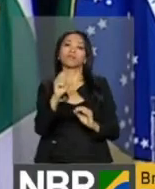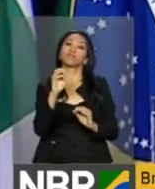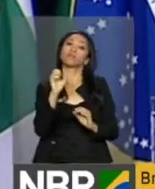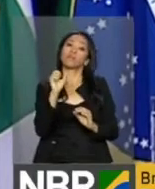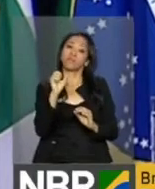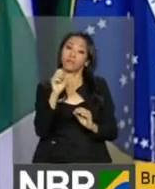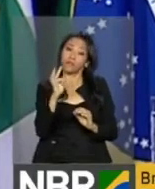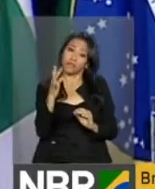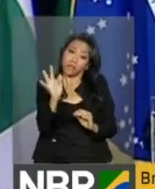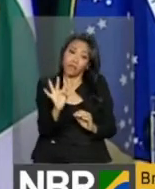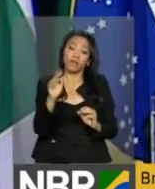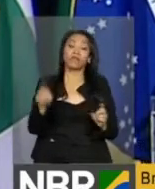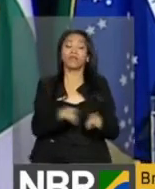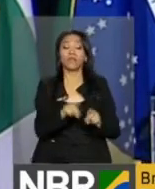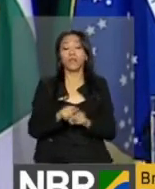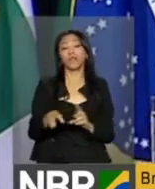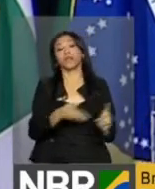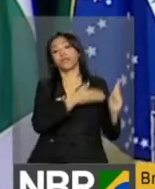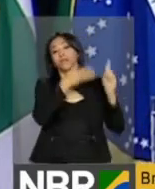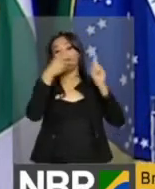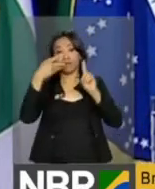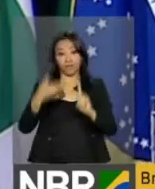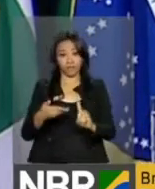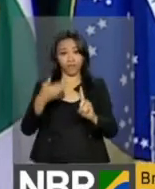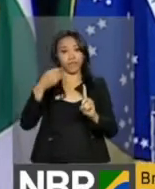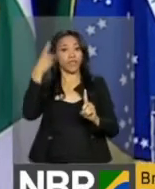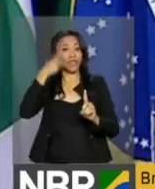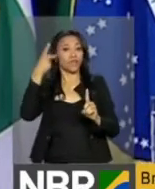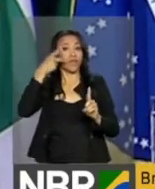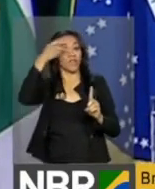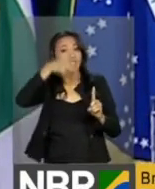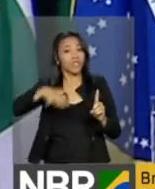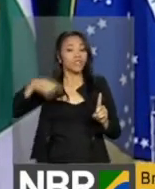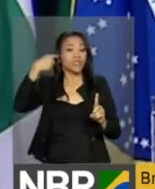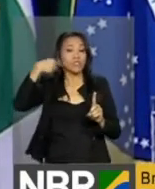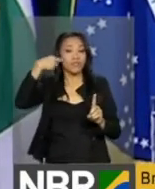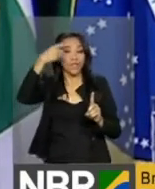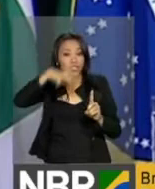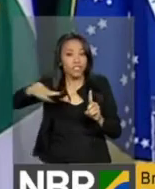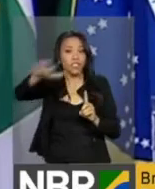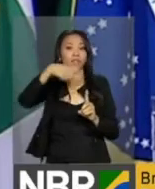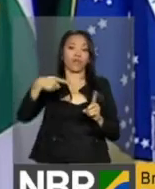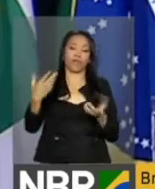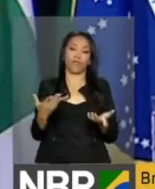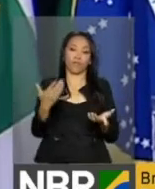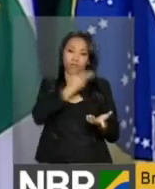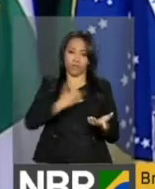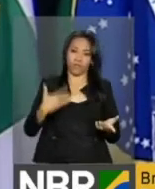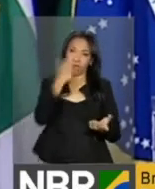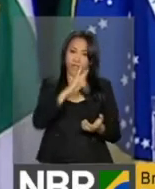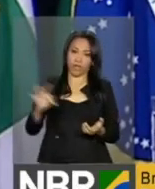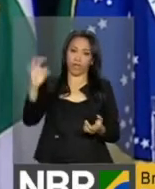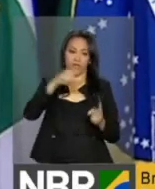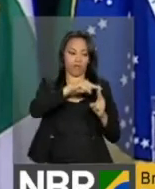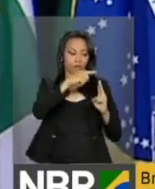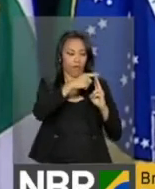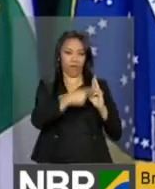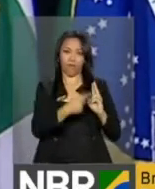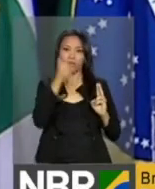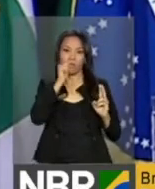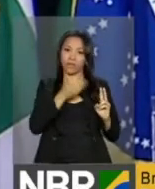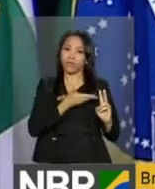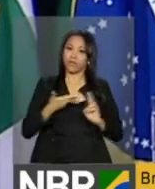lado da advogada Geral da União. Portanto, exercem todas funções